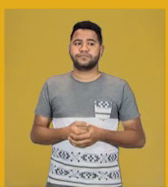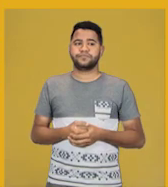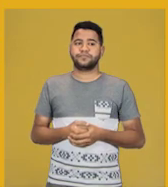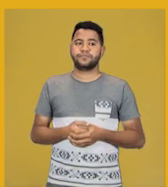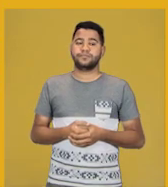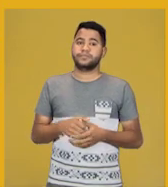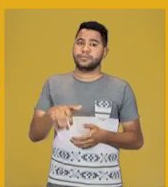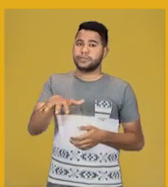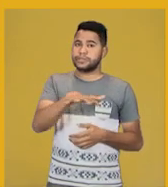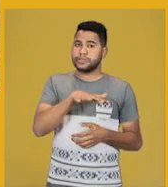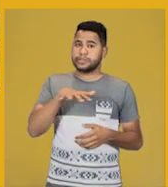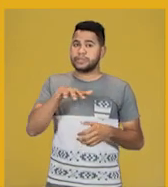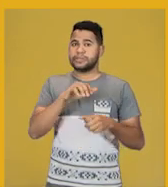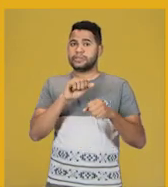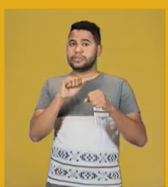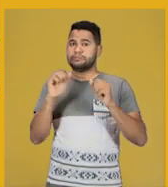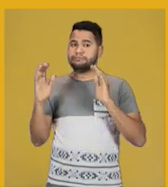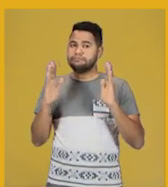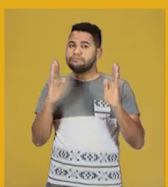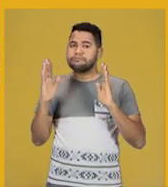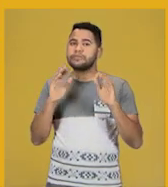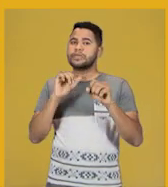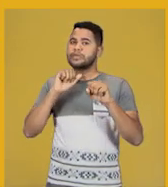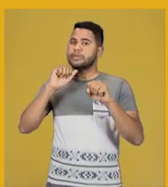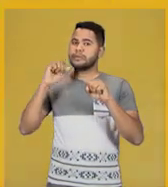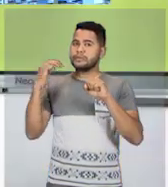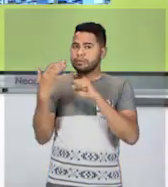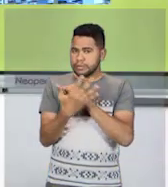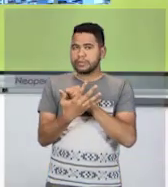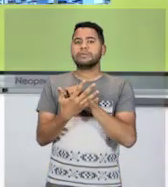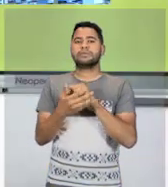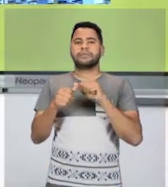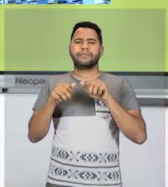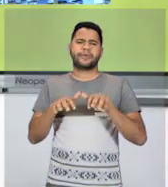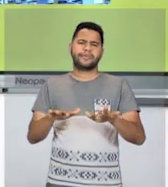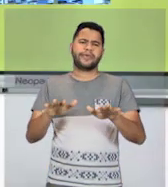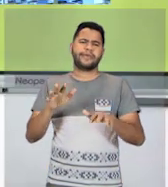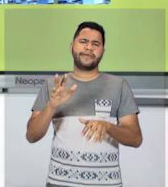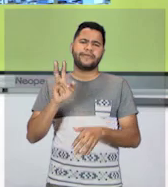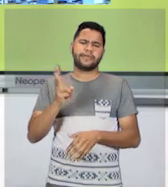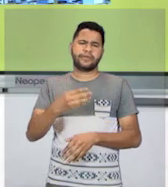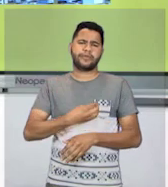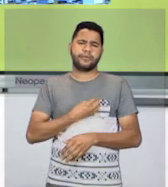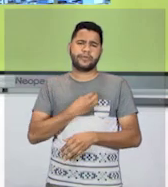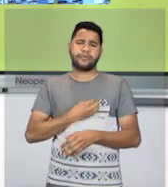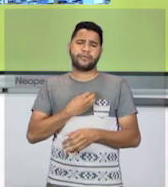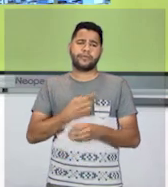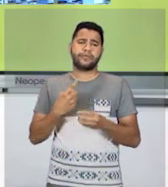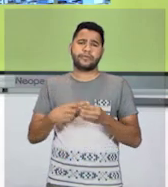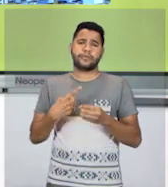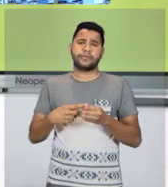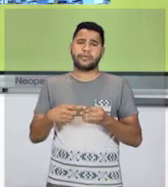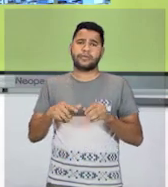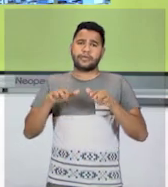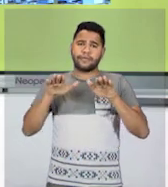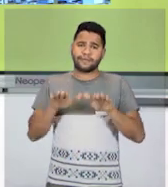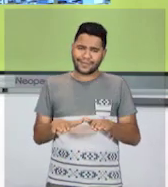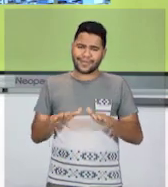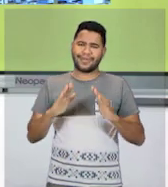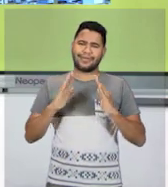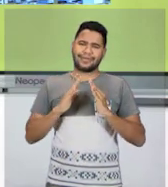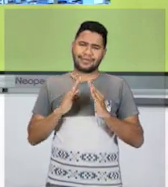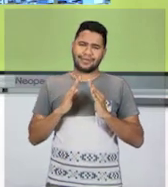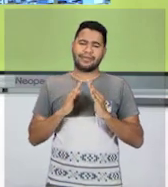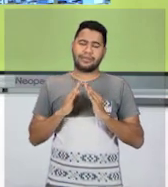nesses tempos de pandemia mesmo quem né Sempre viveu na cidade ficou teve que ficar um pouco mais em